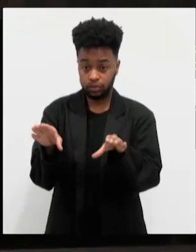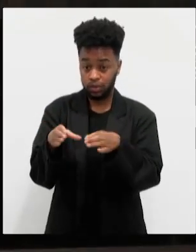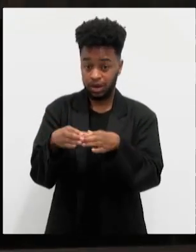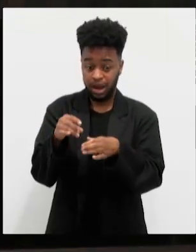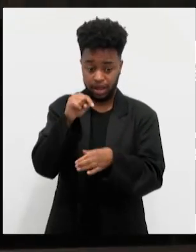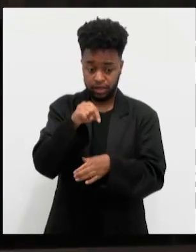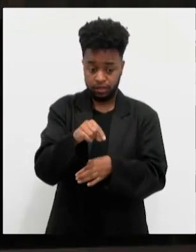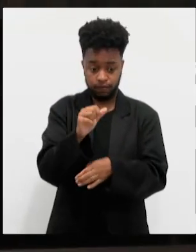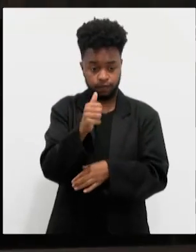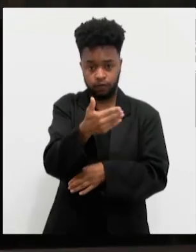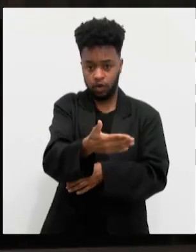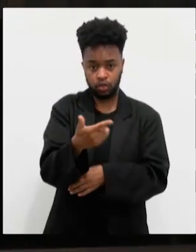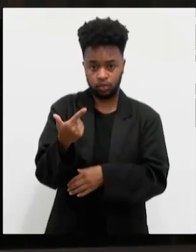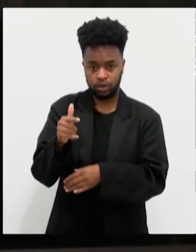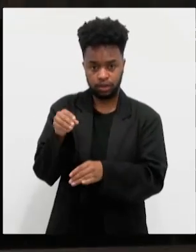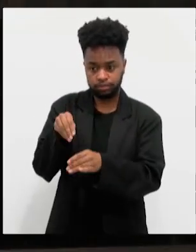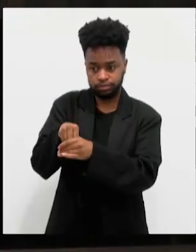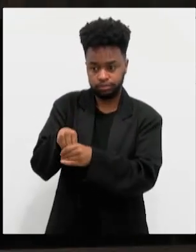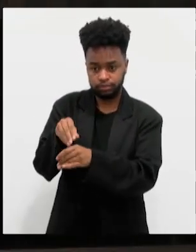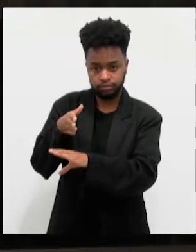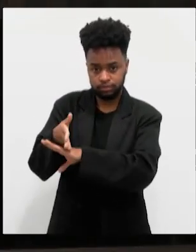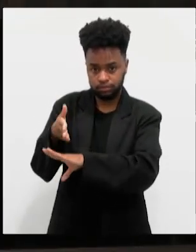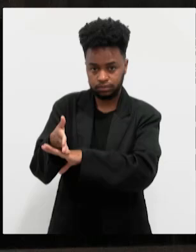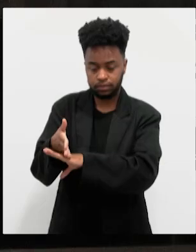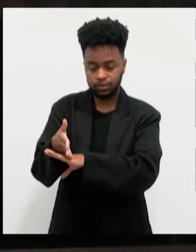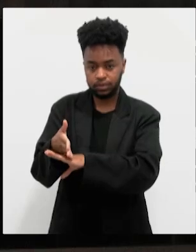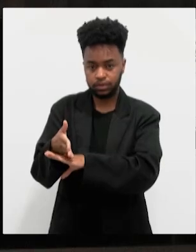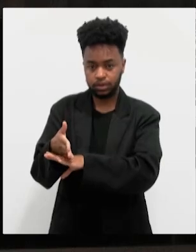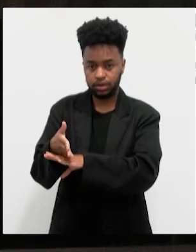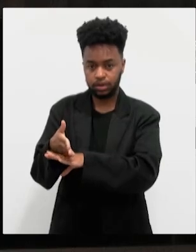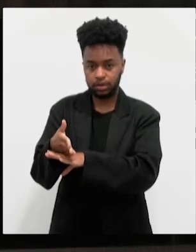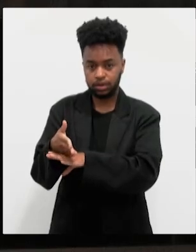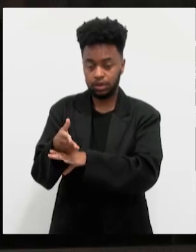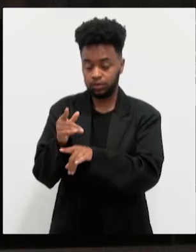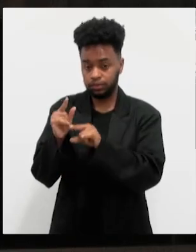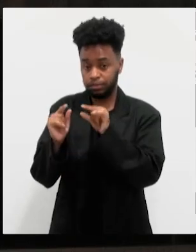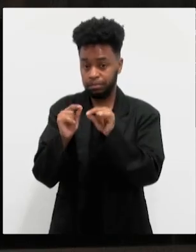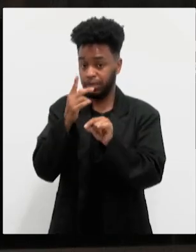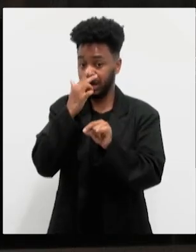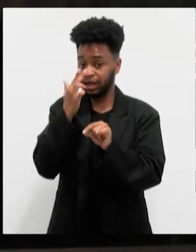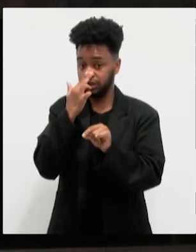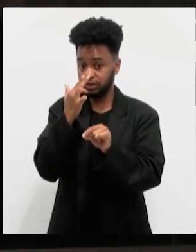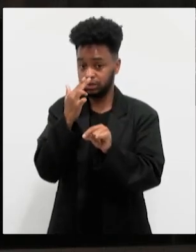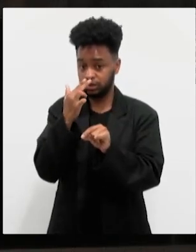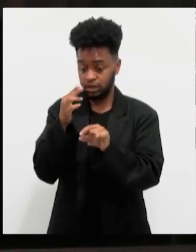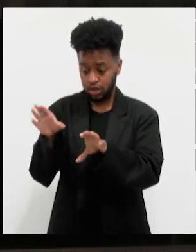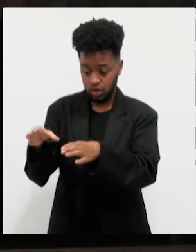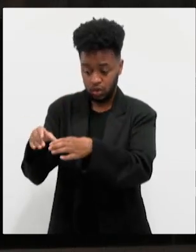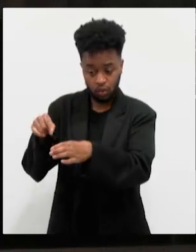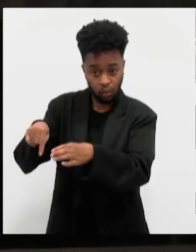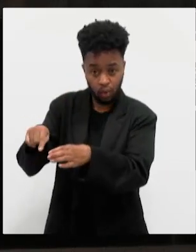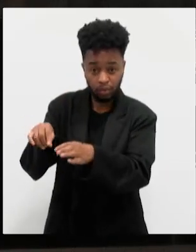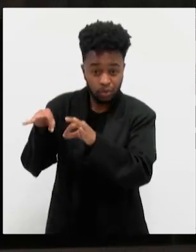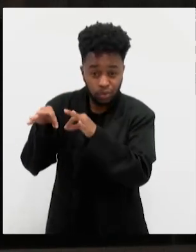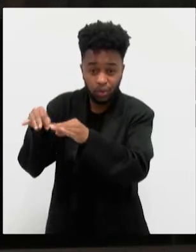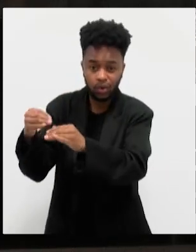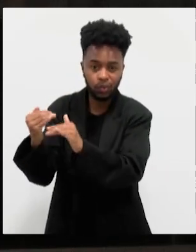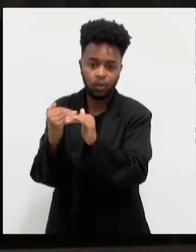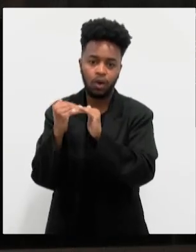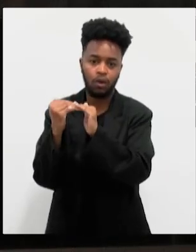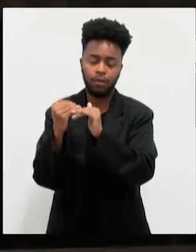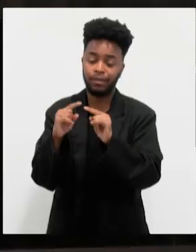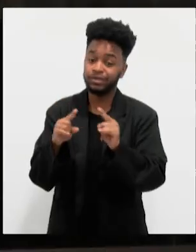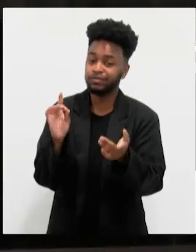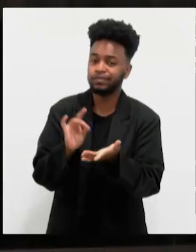que não estão metidos nessa situação, é de que eles são iguais, e não são